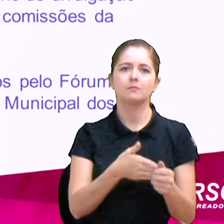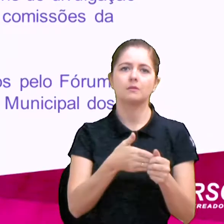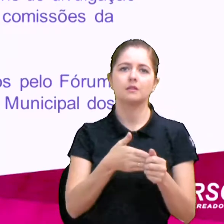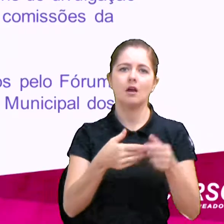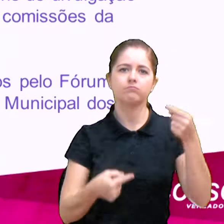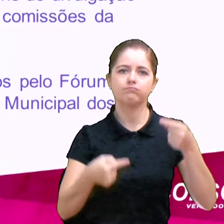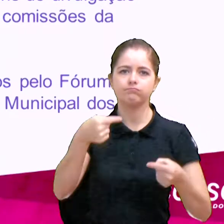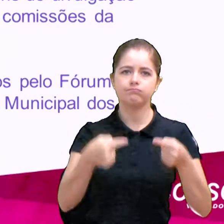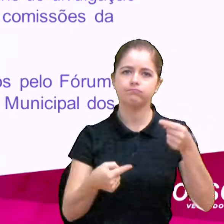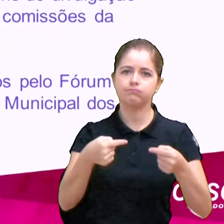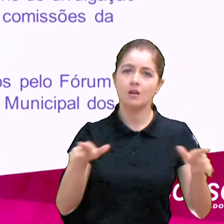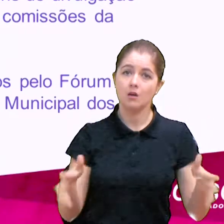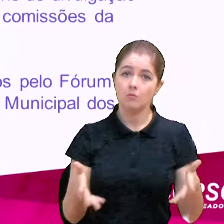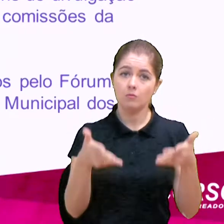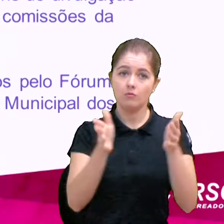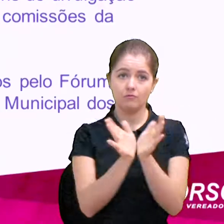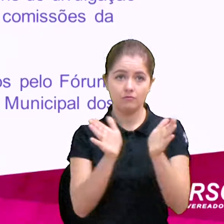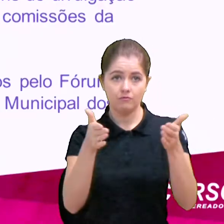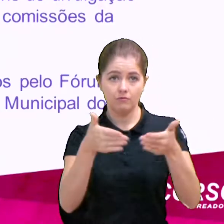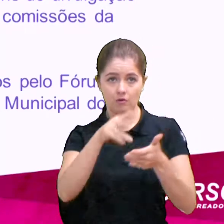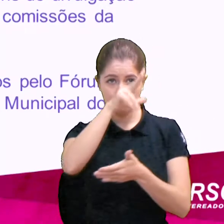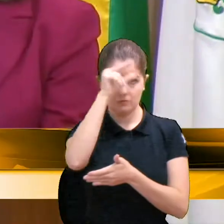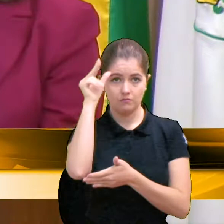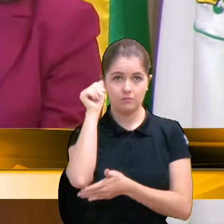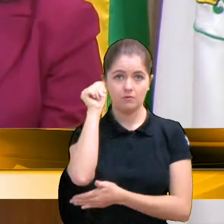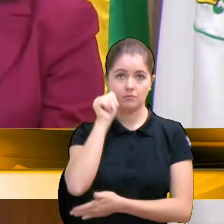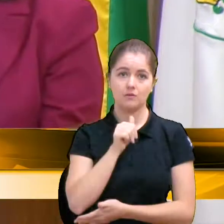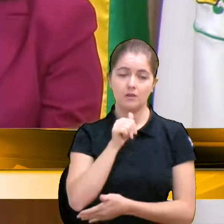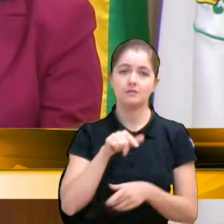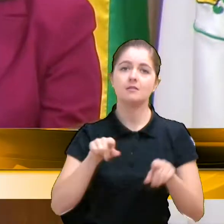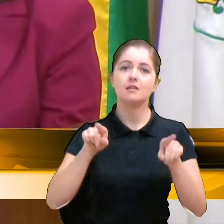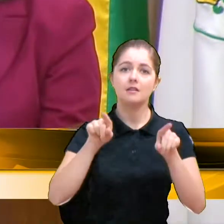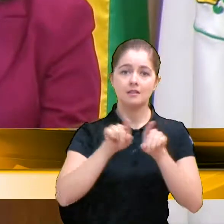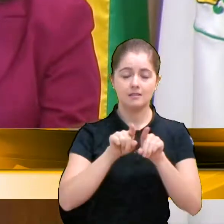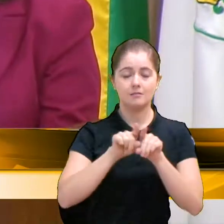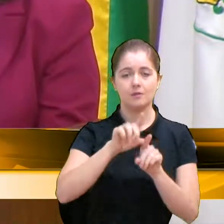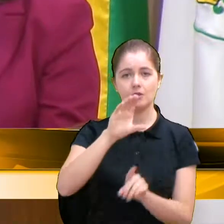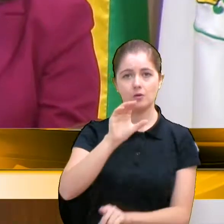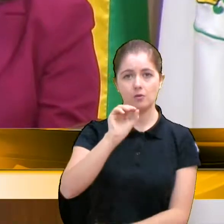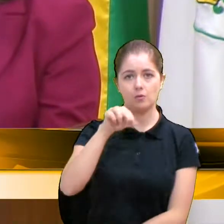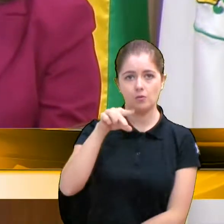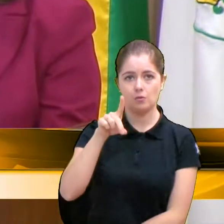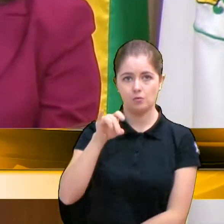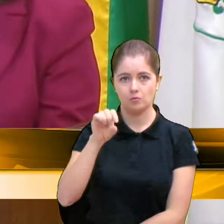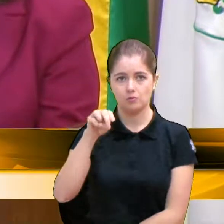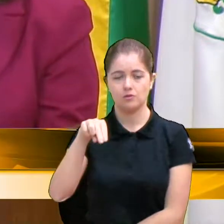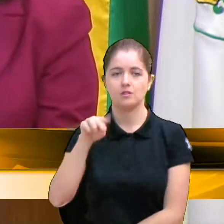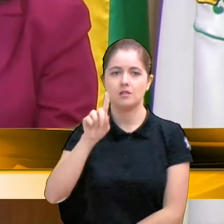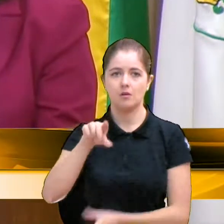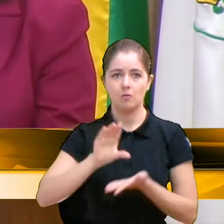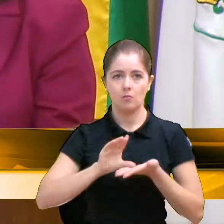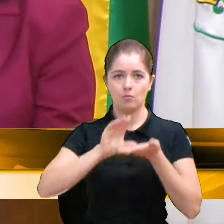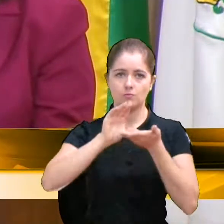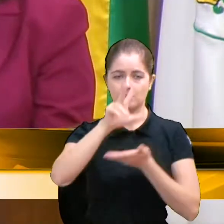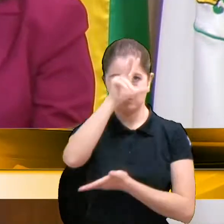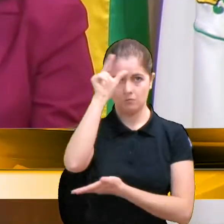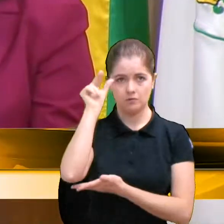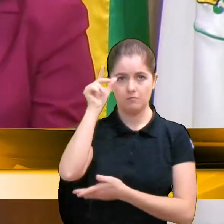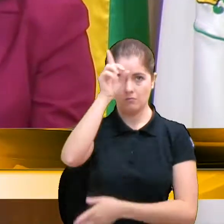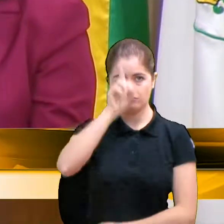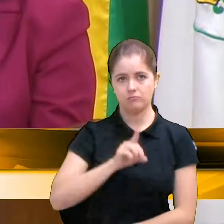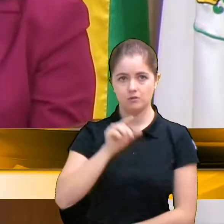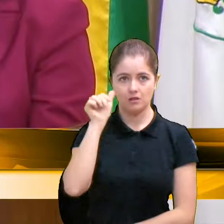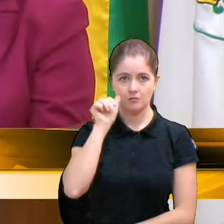de Mulheres e pelo CONDIM, né, o Conselho Municipal dos Direitos da Mulher. Promover a integração entre o movimento